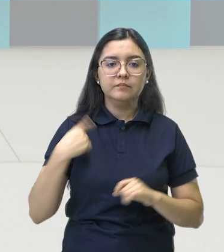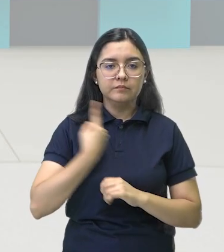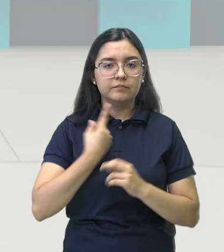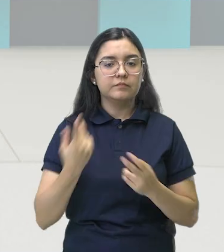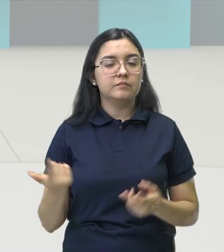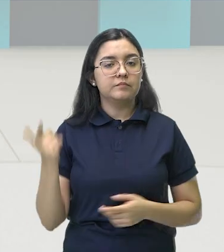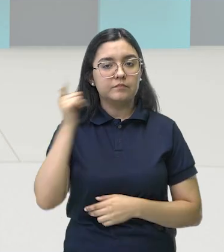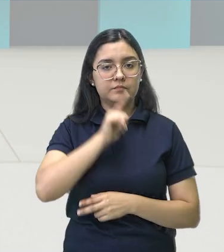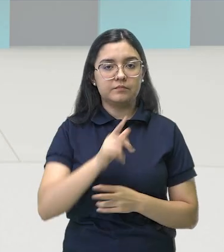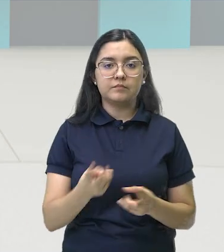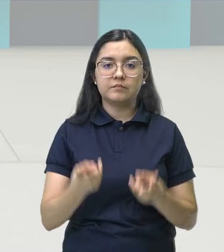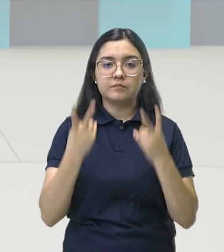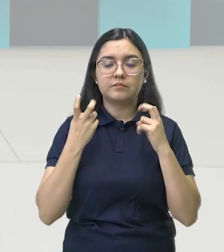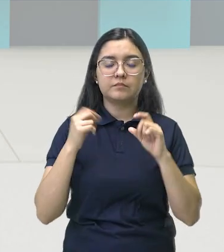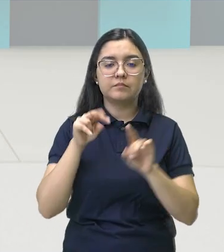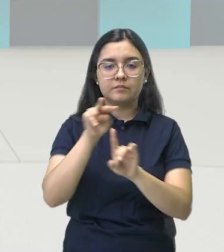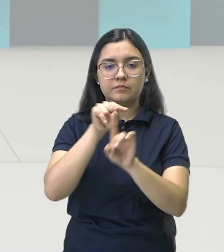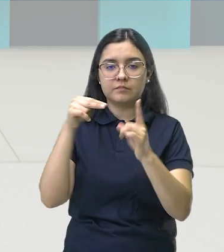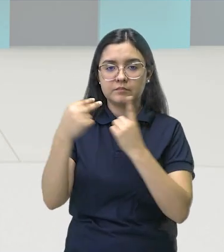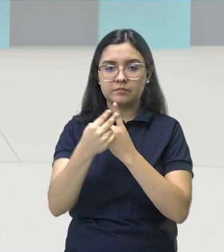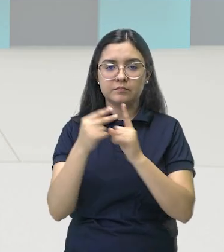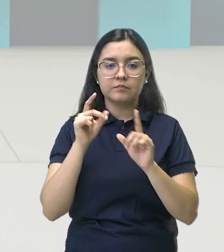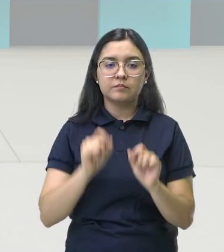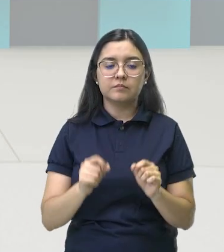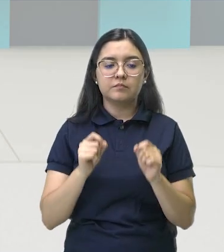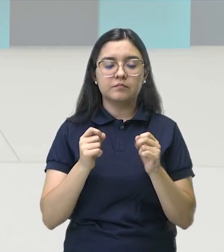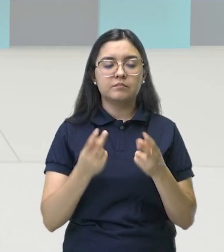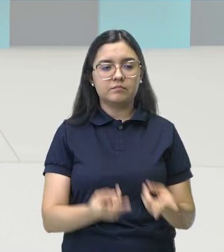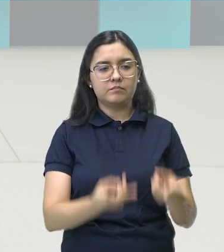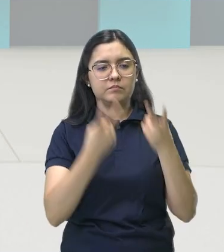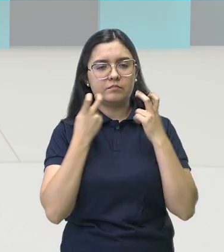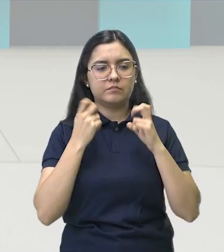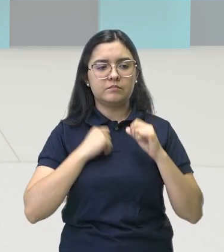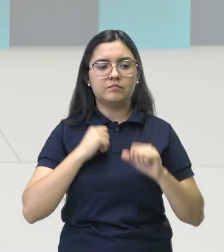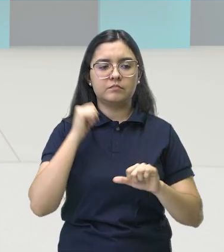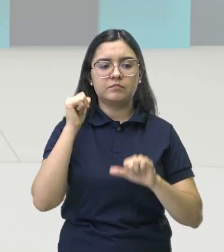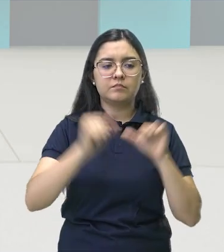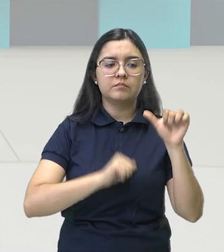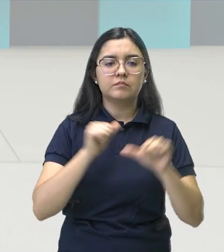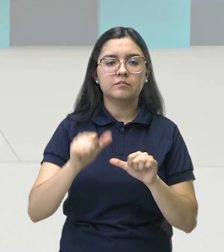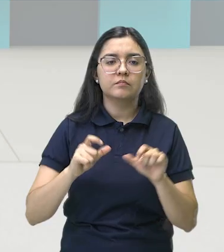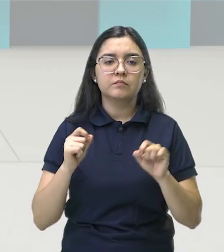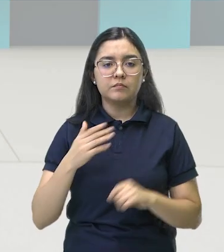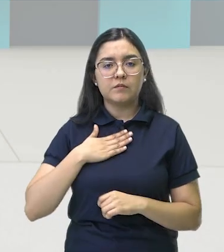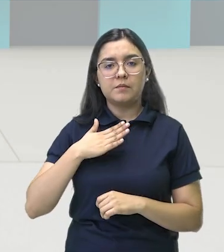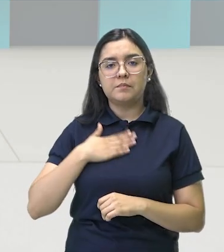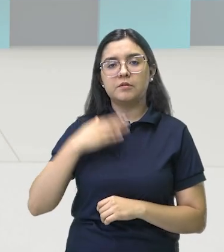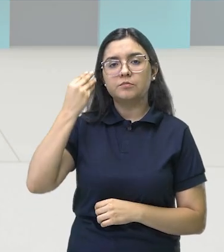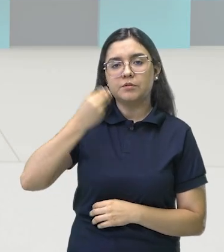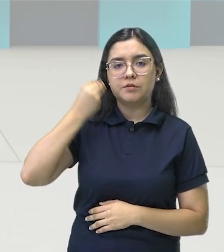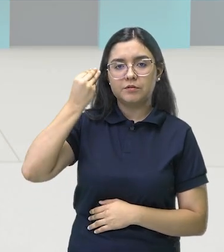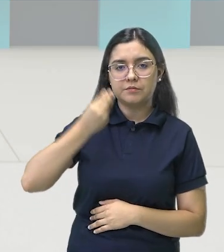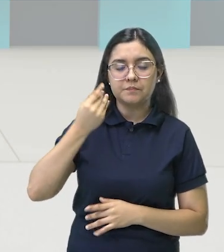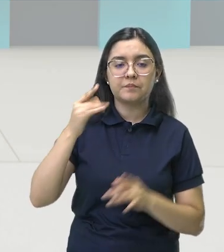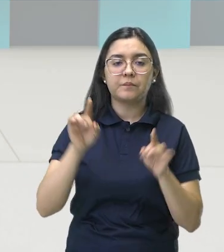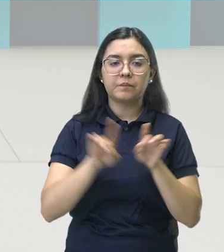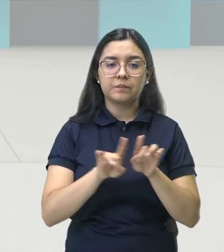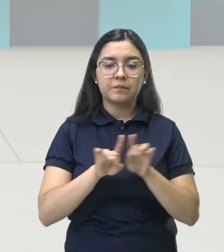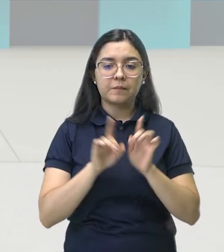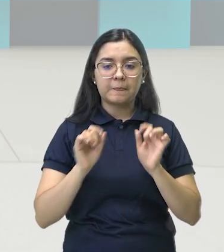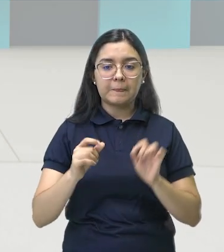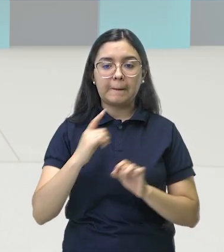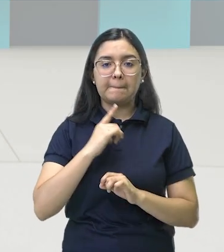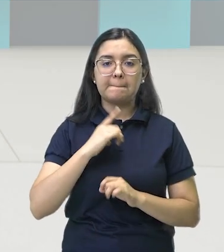perceber que o olhar para algo, ele muda a partir da minha vivência, a partir daquilo que eu